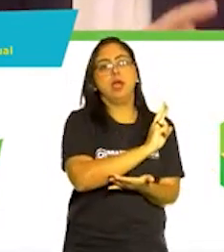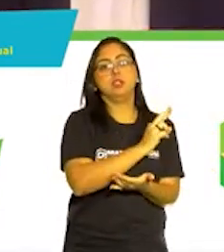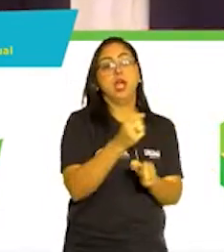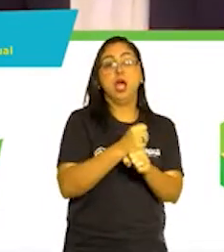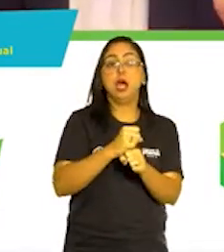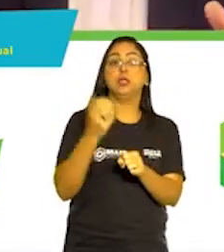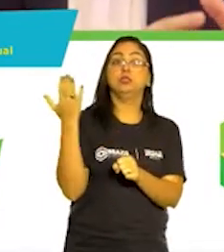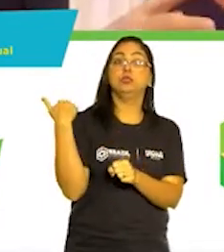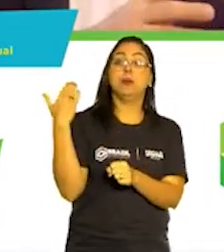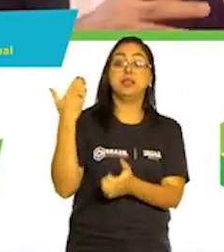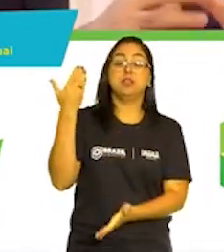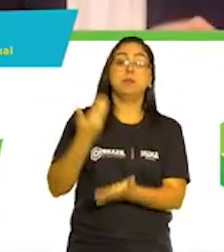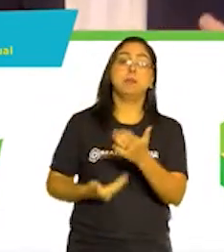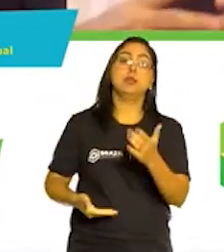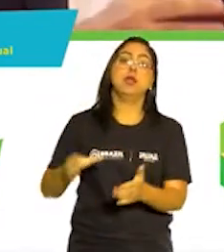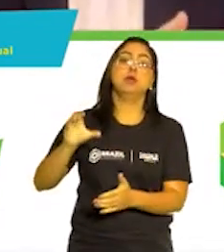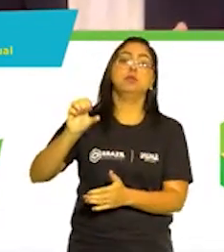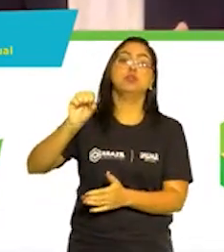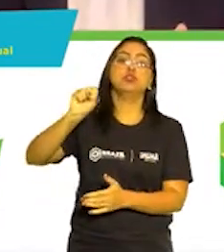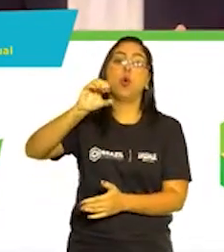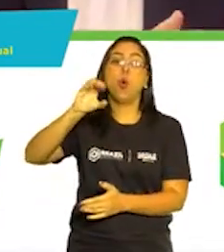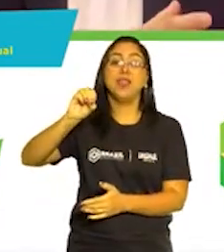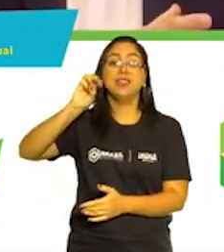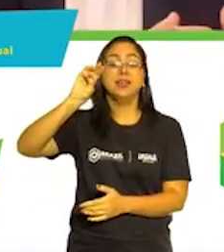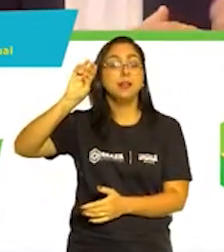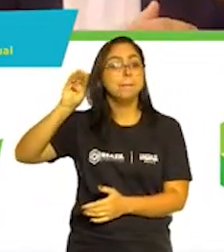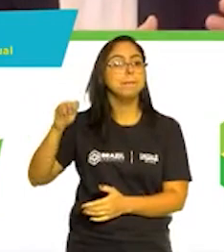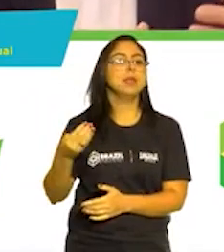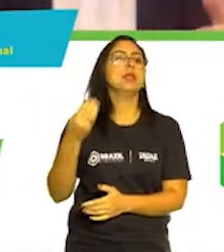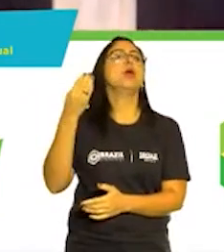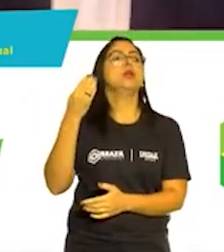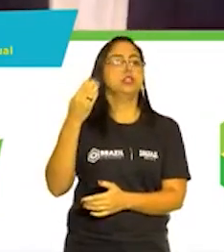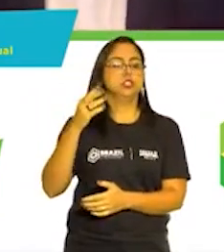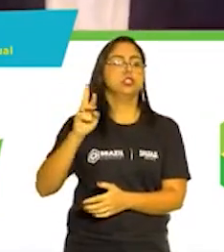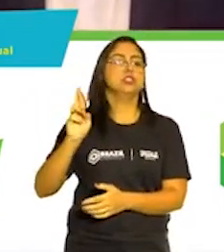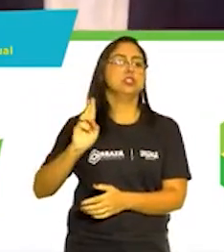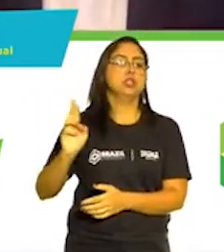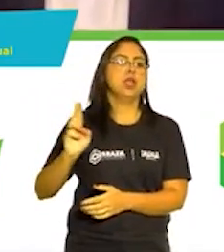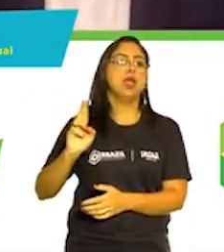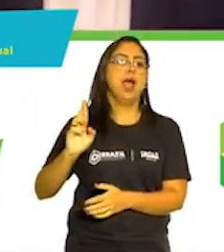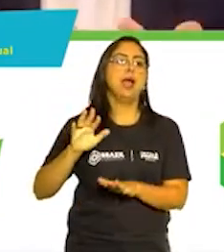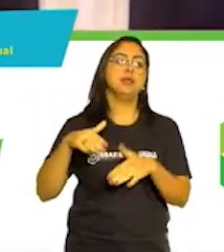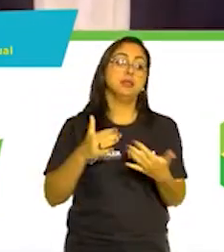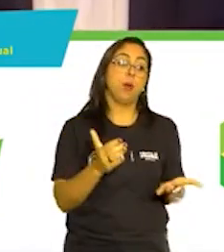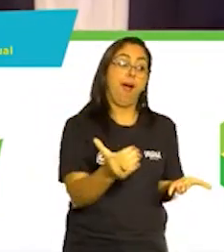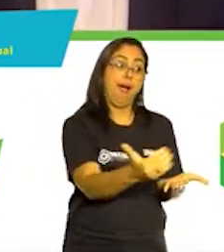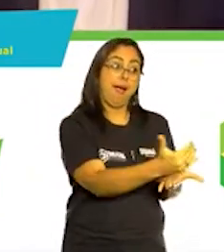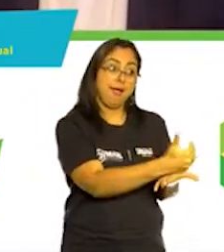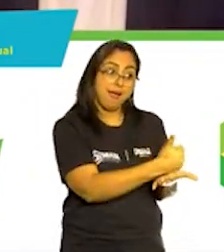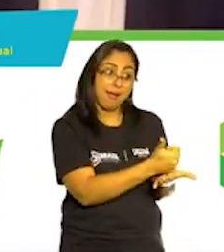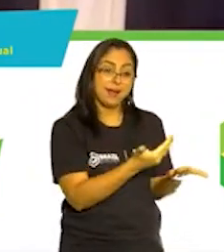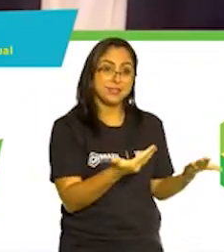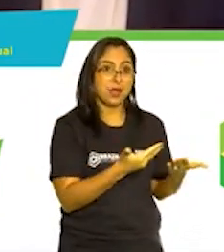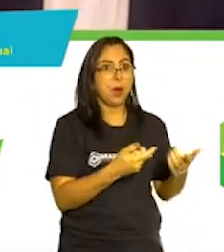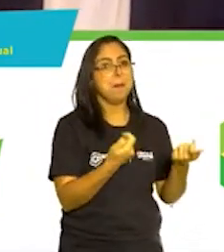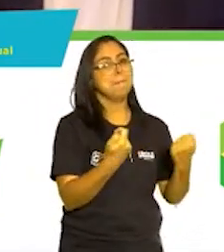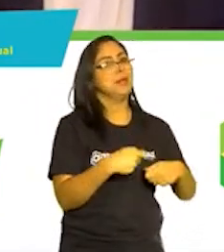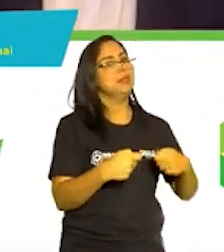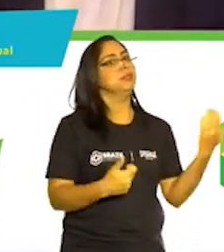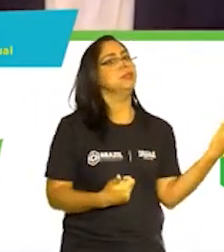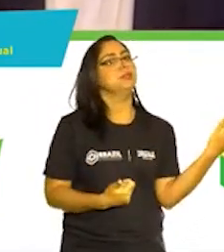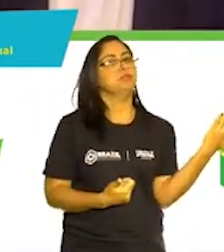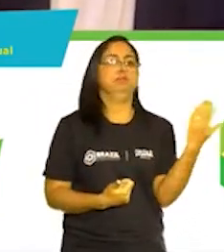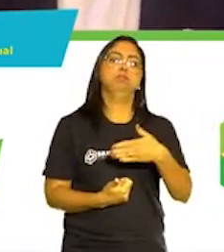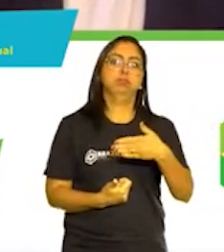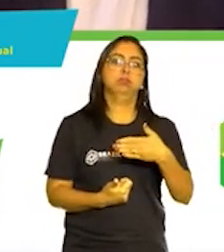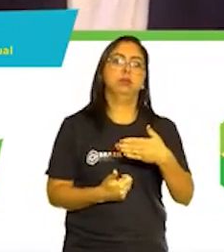crise 80 bilhões de reais, mas a gente precisa recuperar a arrecadação além do que perdeu no ano passado. Basicamente, esse é o desafio. Aí, se